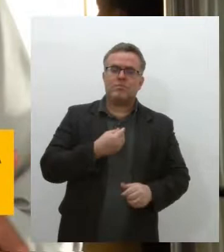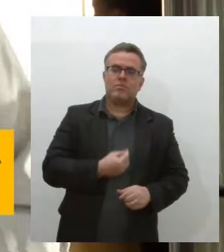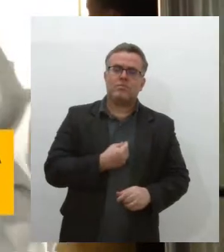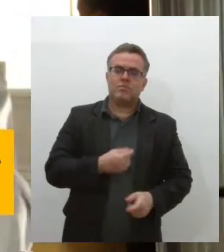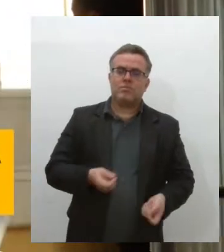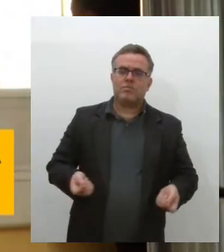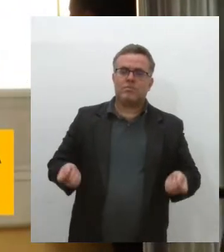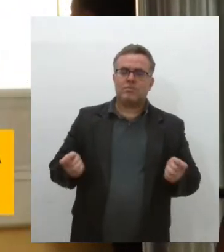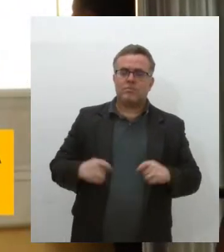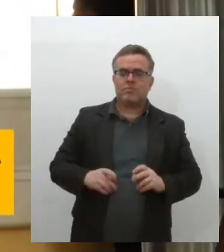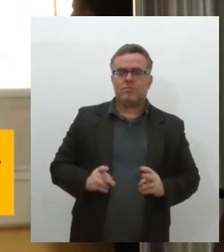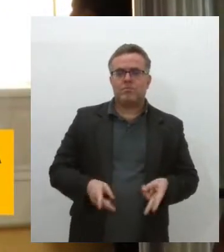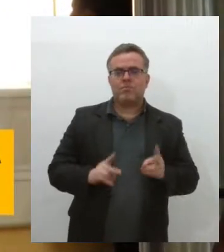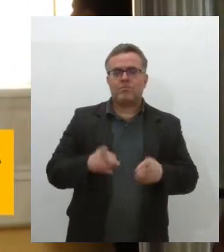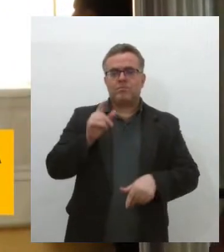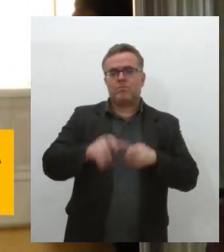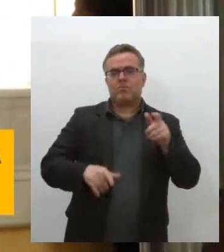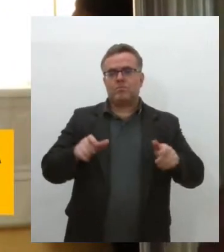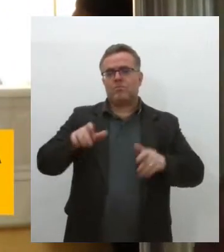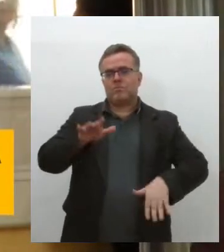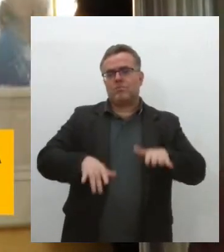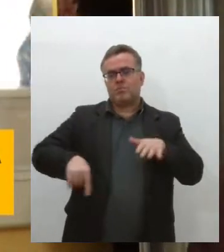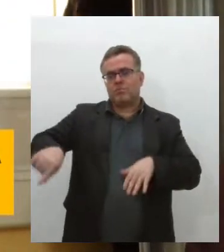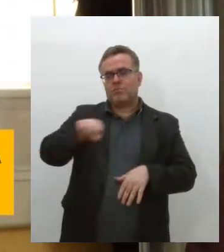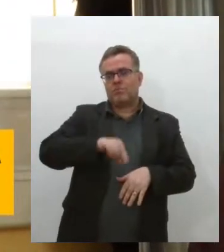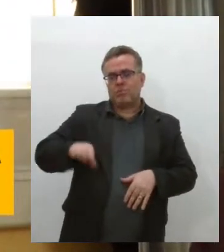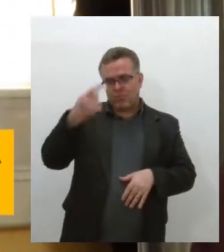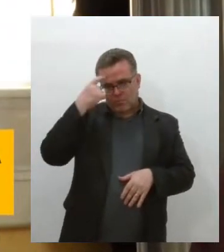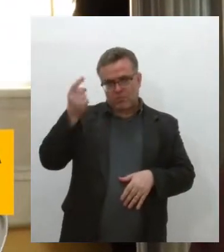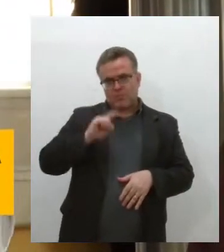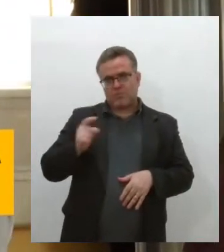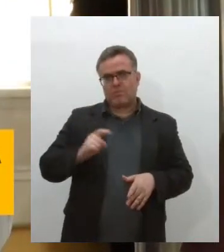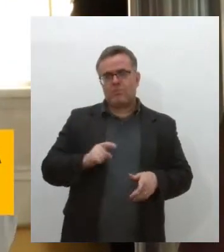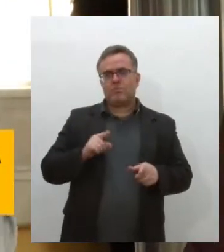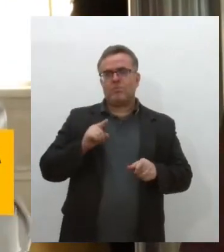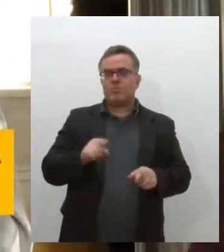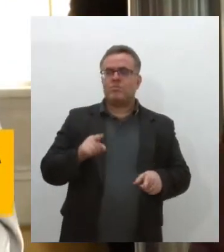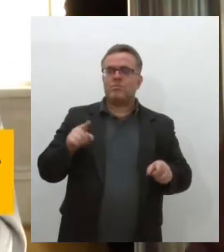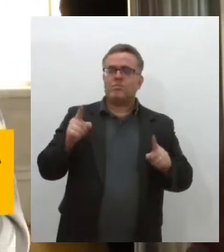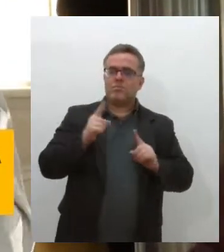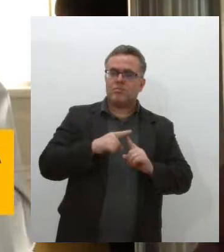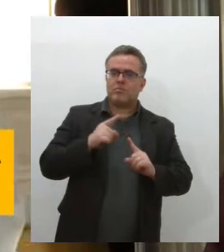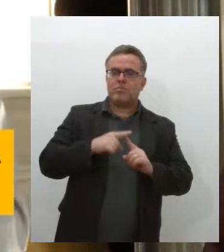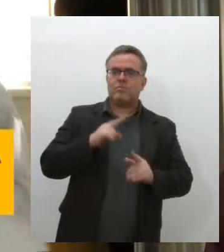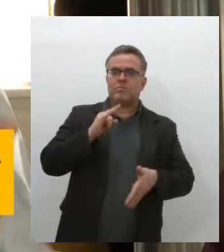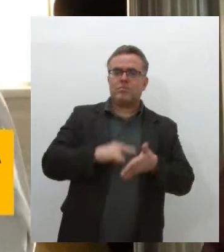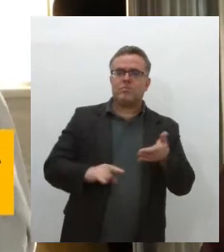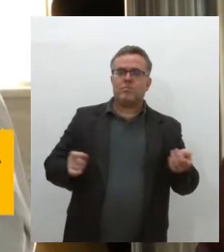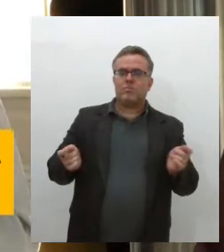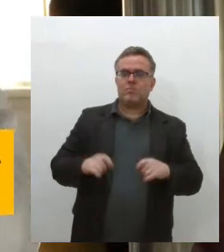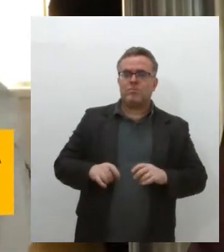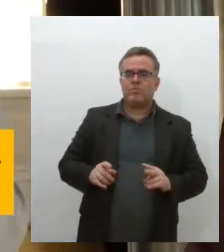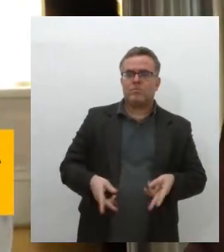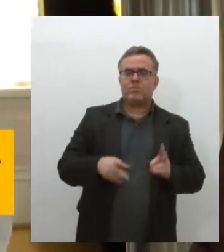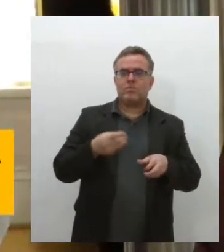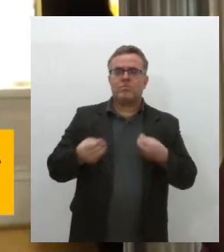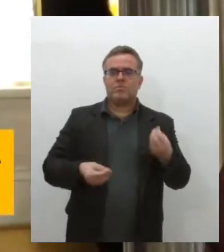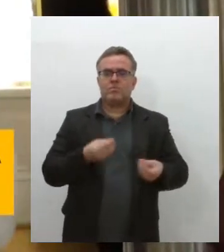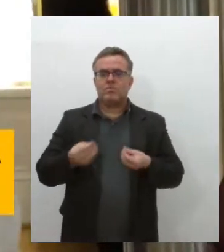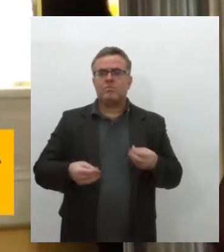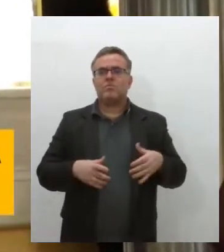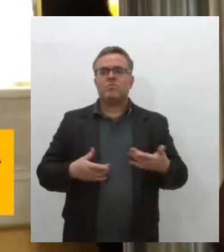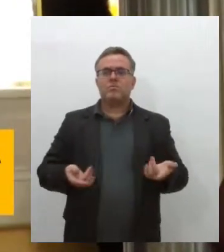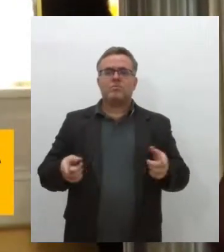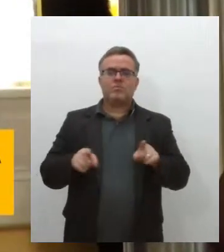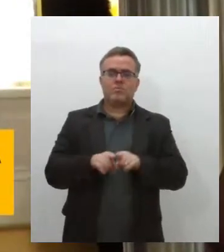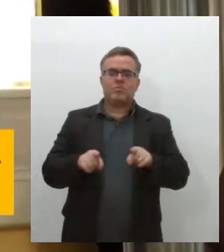uma pessoa. O que muita gente não sabe é que esse tipo de documento pode ser retirado ou confeccionado também em